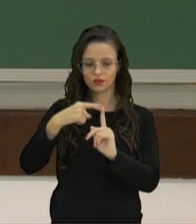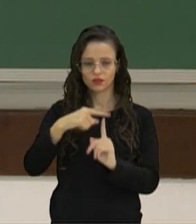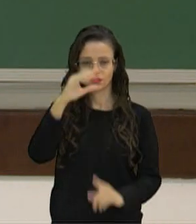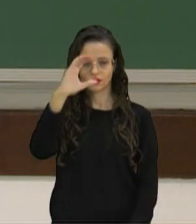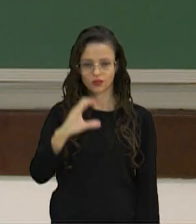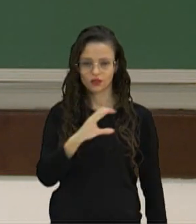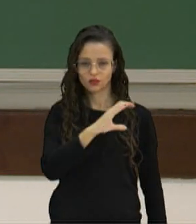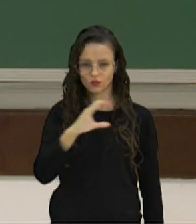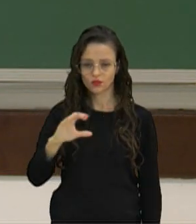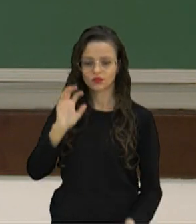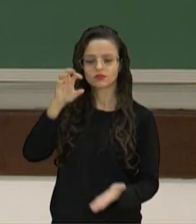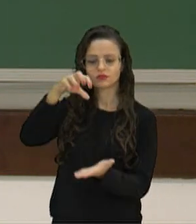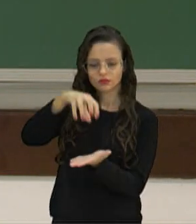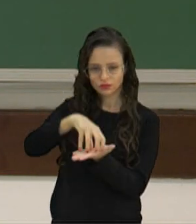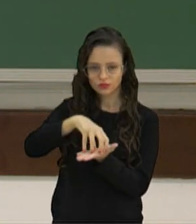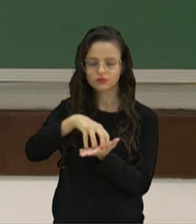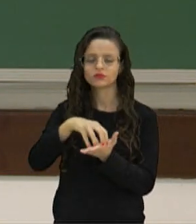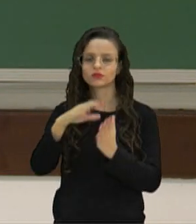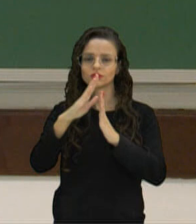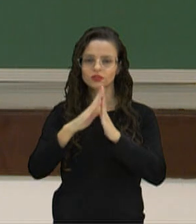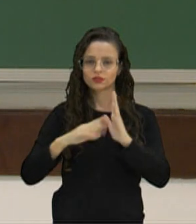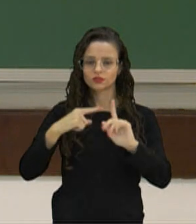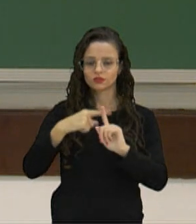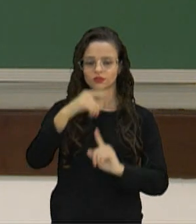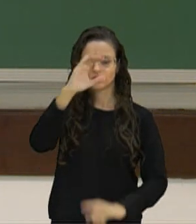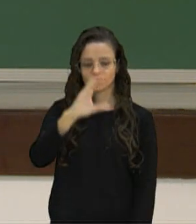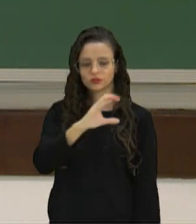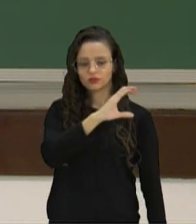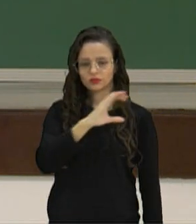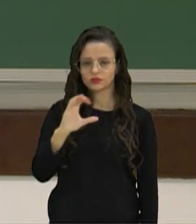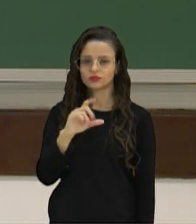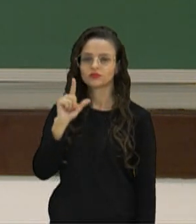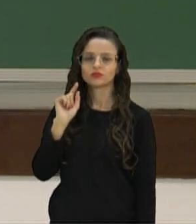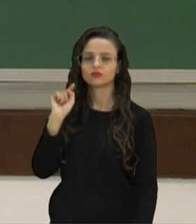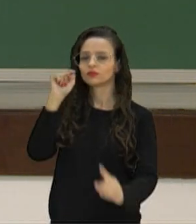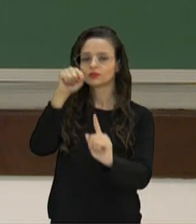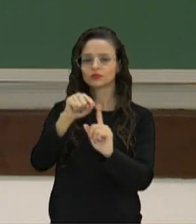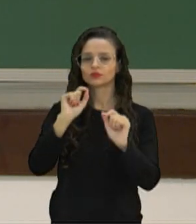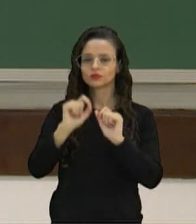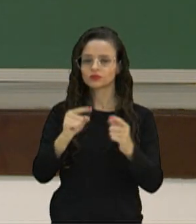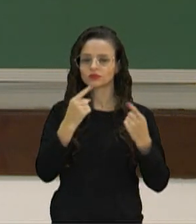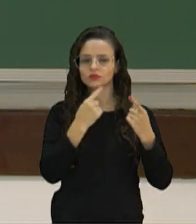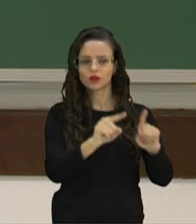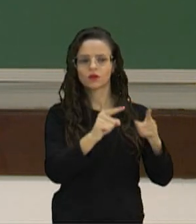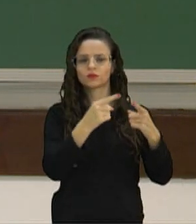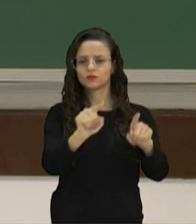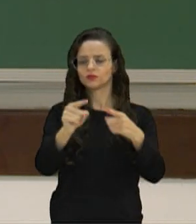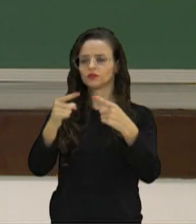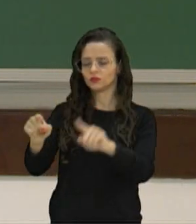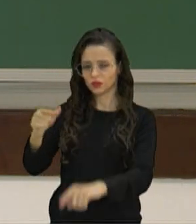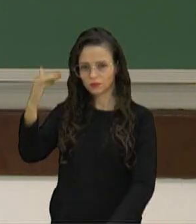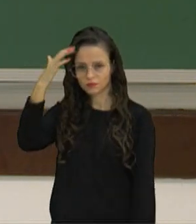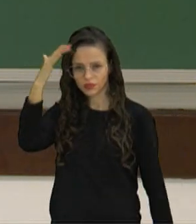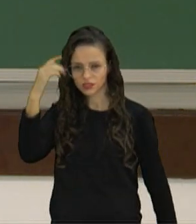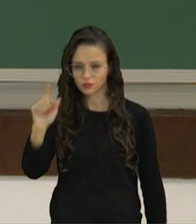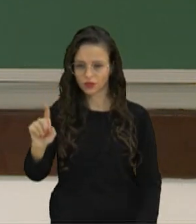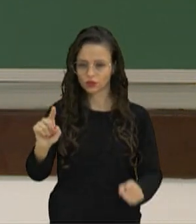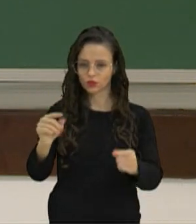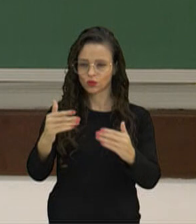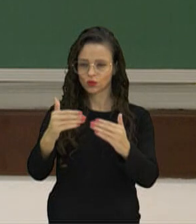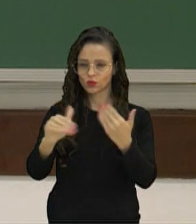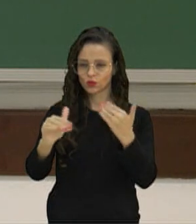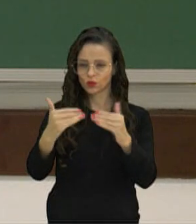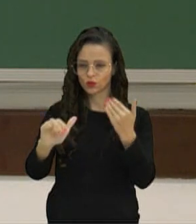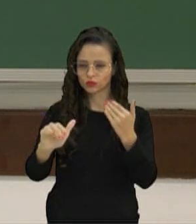instituição vinculada à Igreja Católica que tinha por finalidade combater todos os pensamentos que